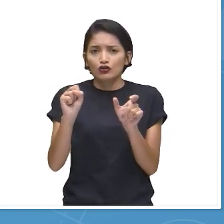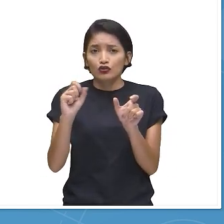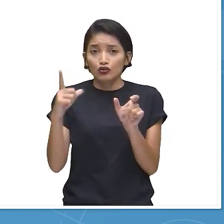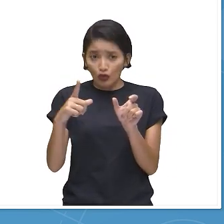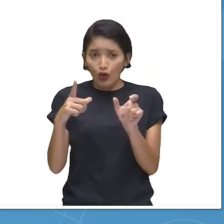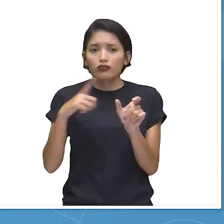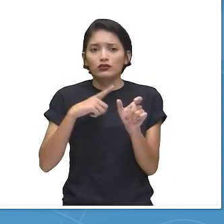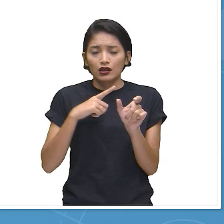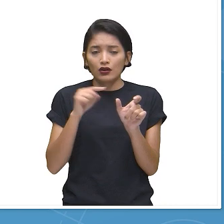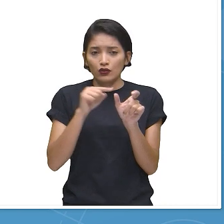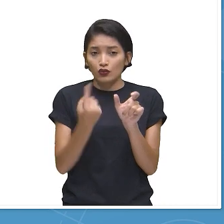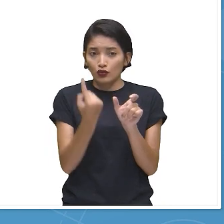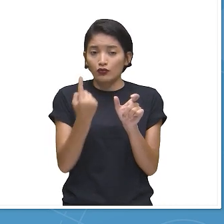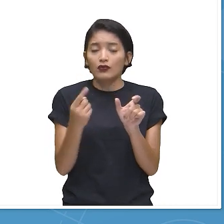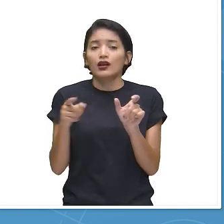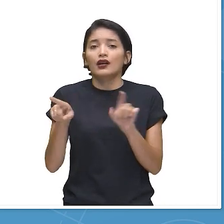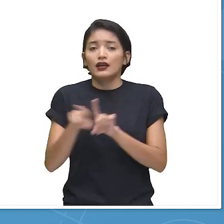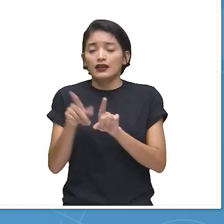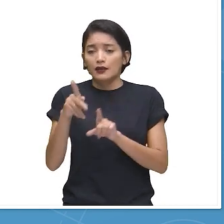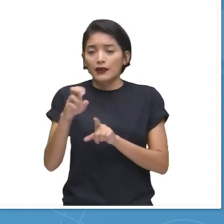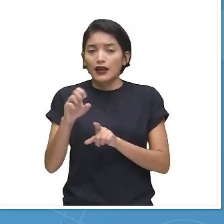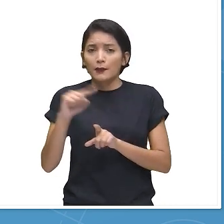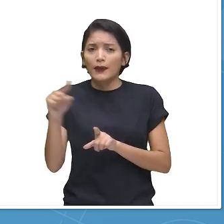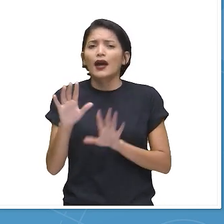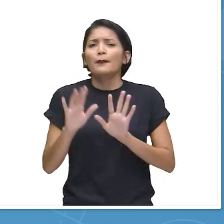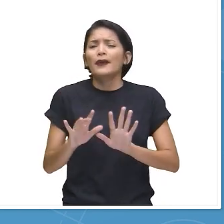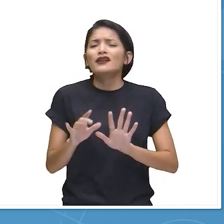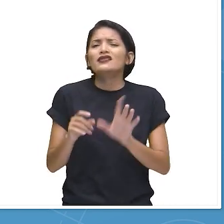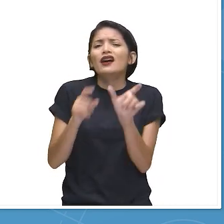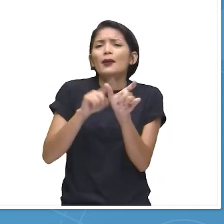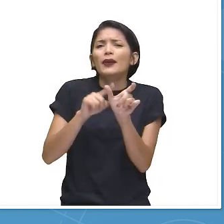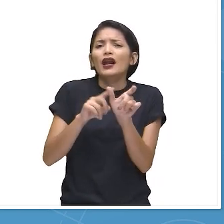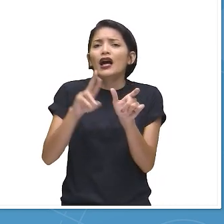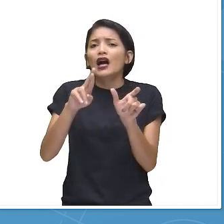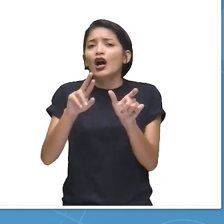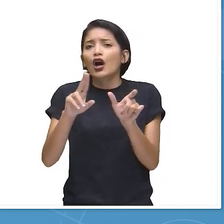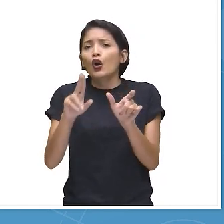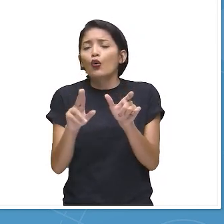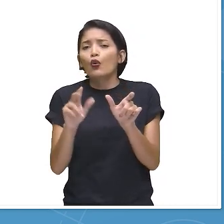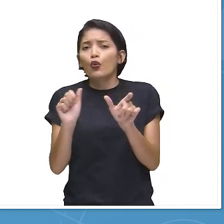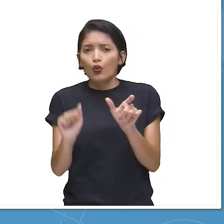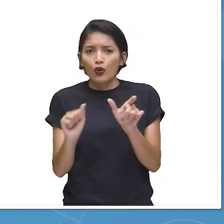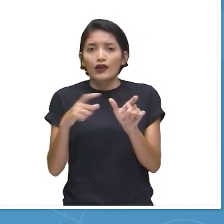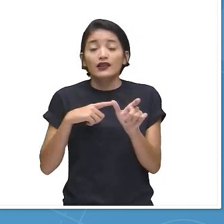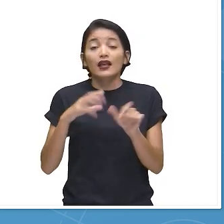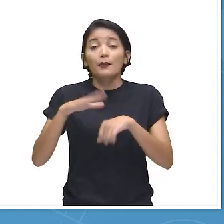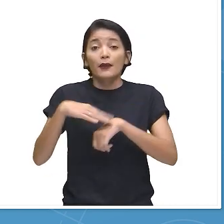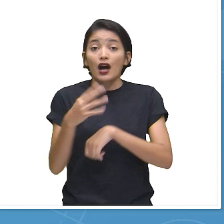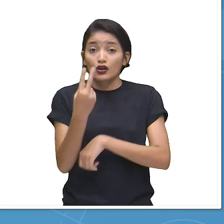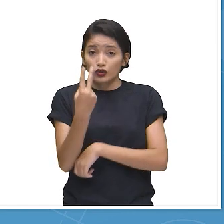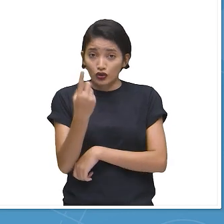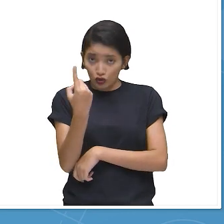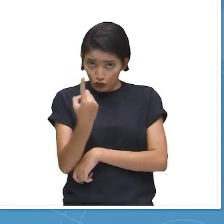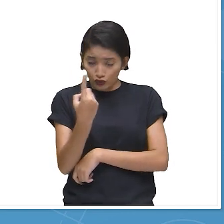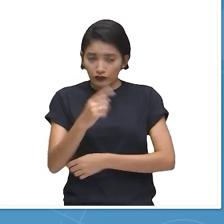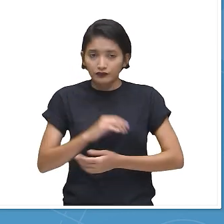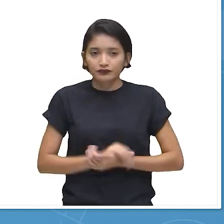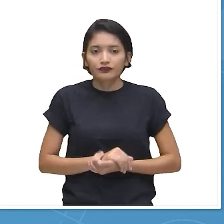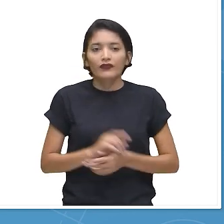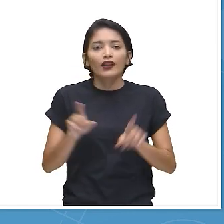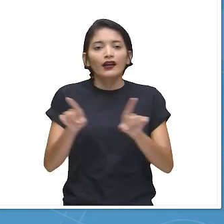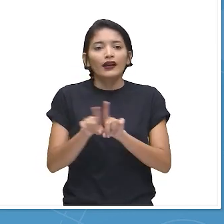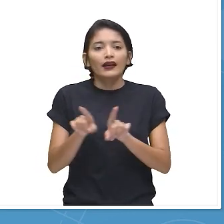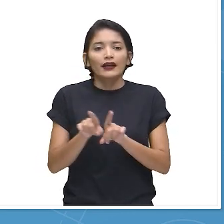A palavra pé possui uma sílaba, mas a palavra rua não. A palavra rua possui mais de uma sílaba. Na palavra baú, eu